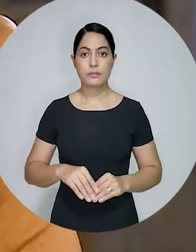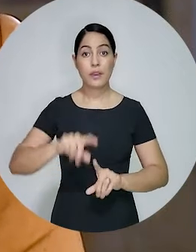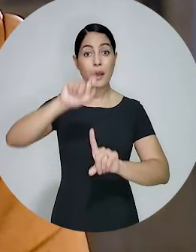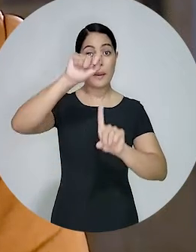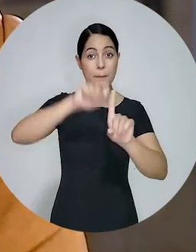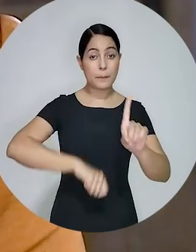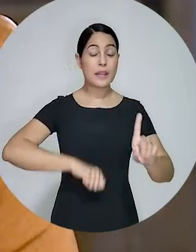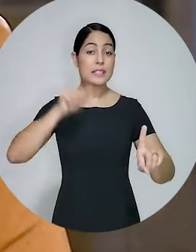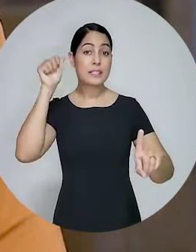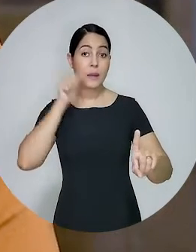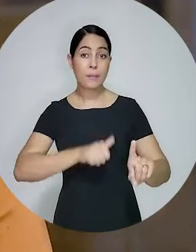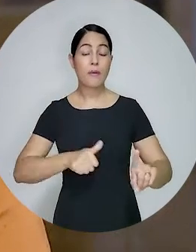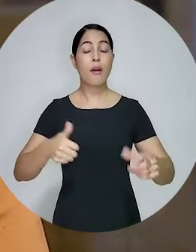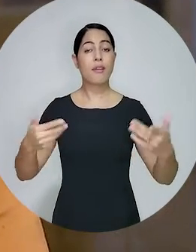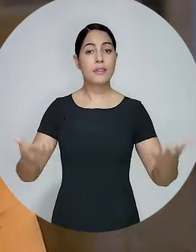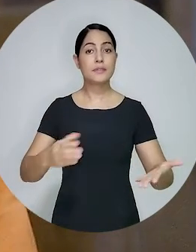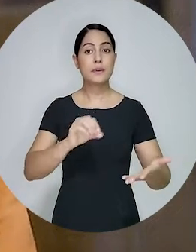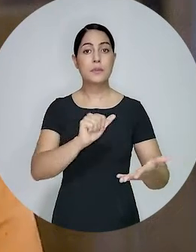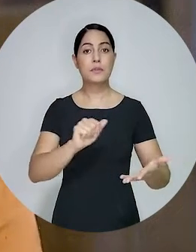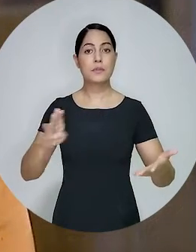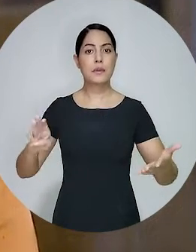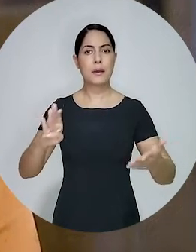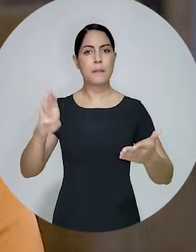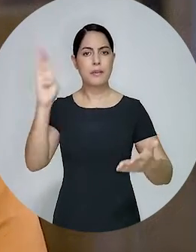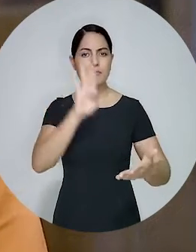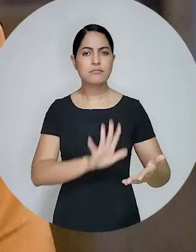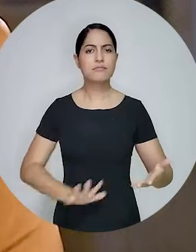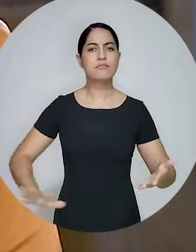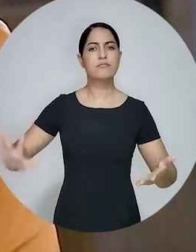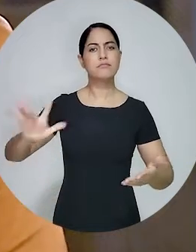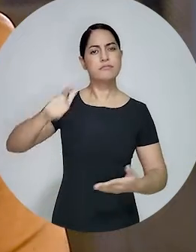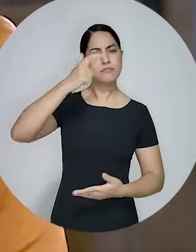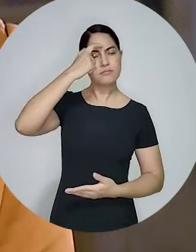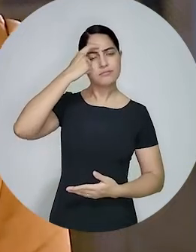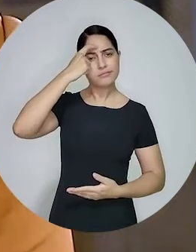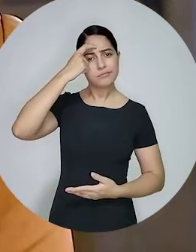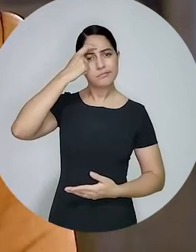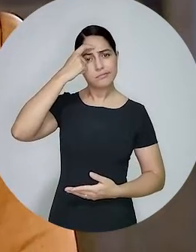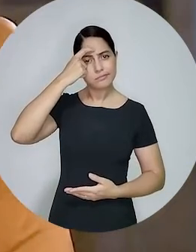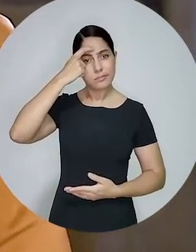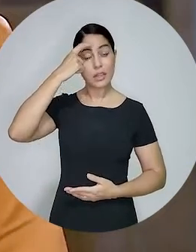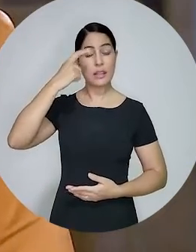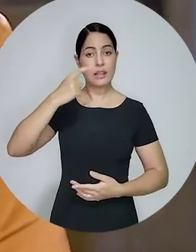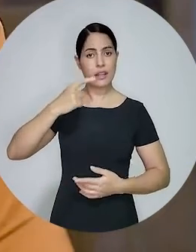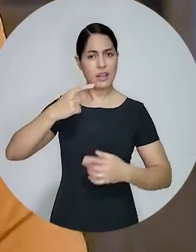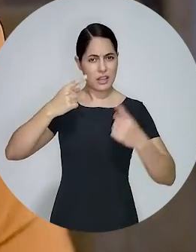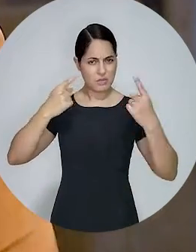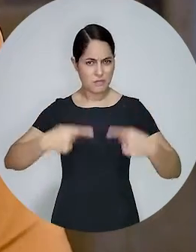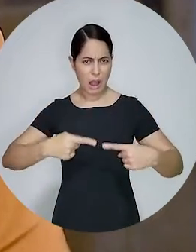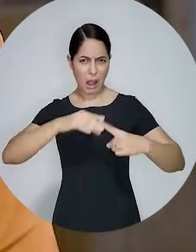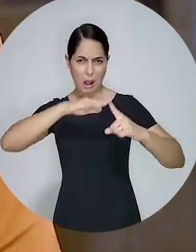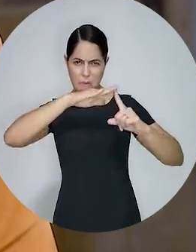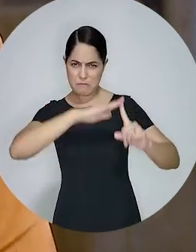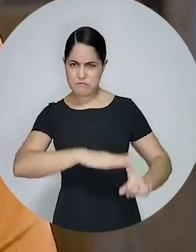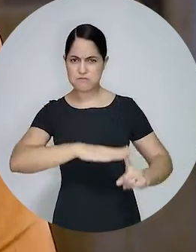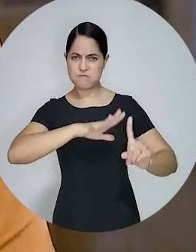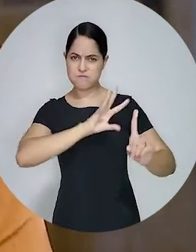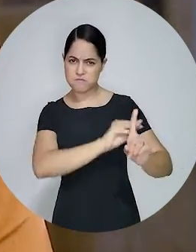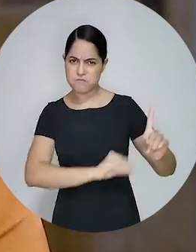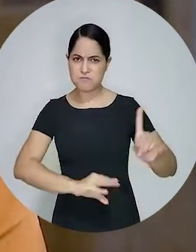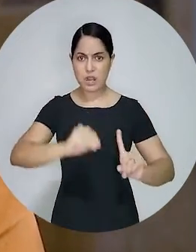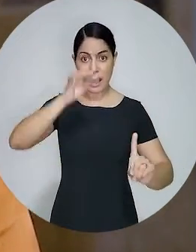No mês da mulher, a OAB Nacional lançou uma campanha de conscientização, prevenção e enfrentamento ao assédio moral